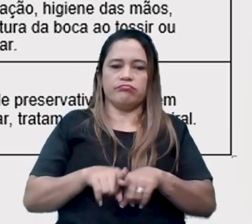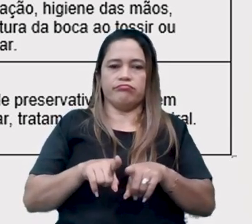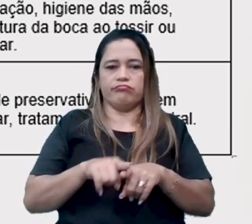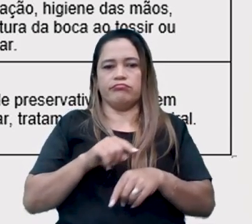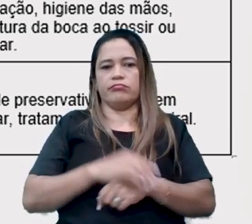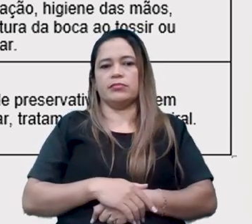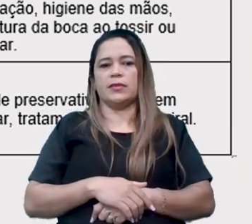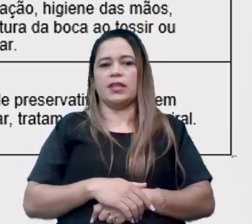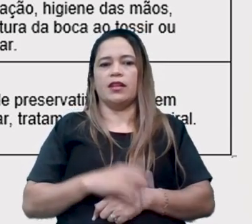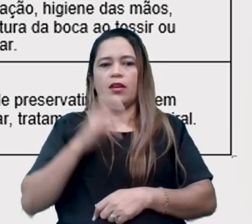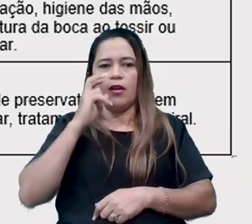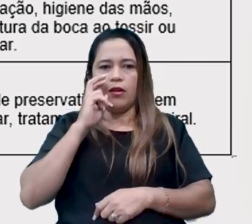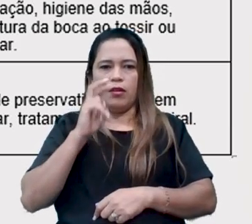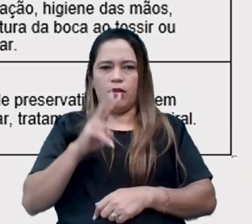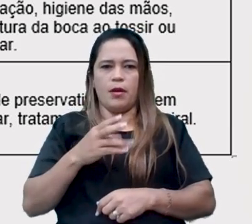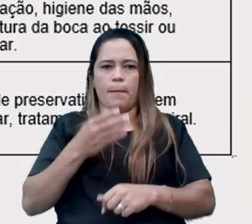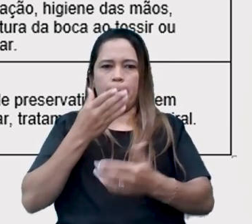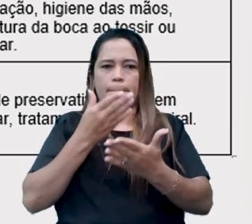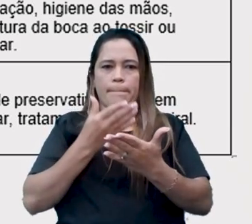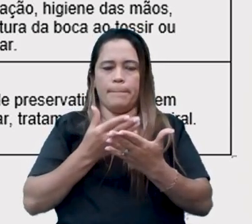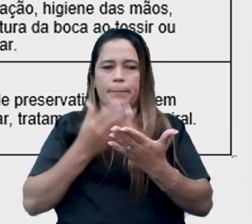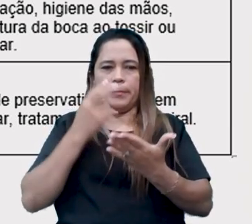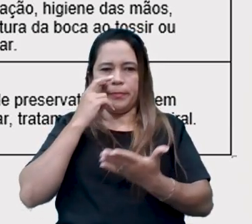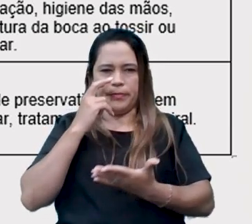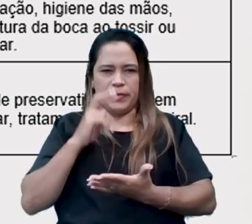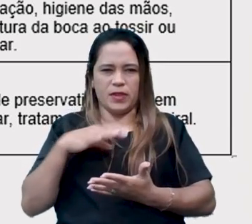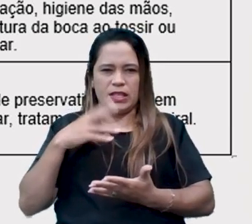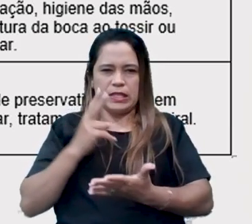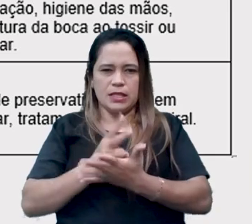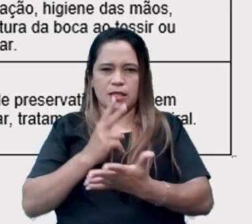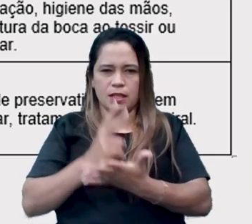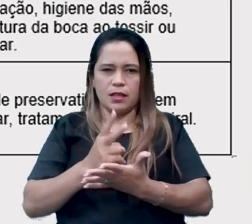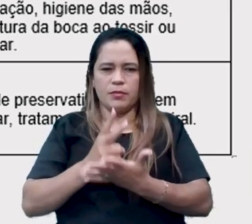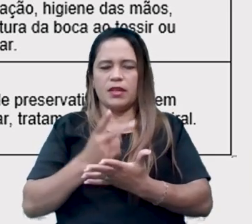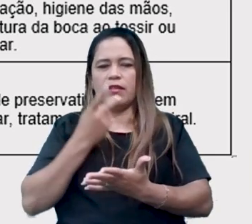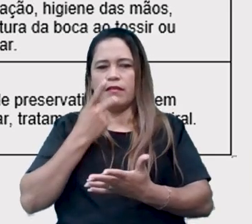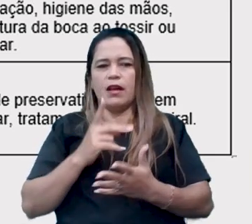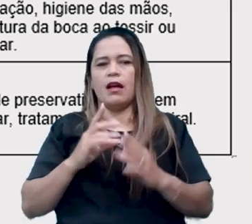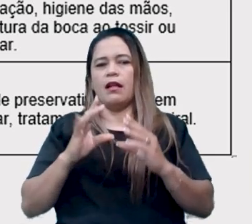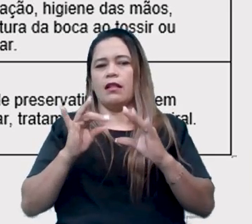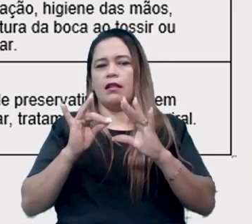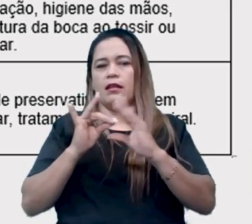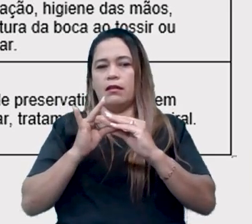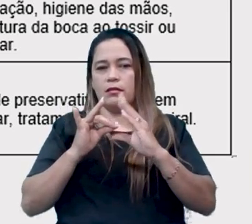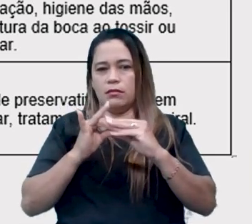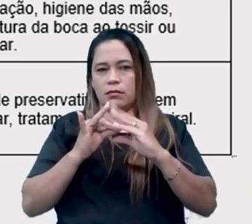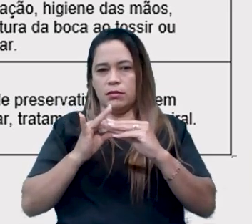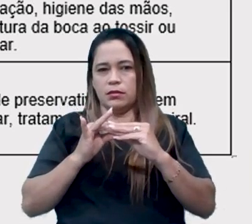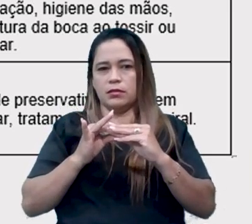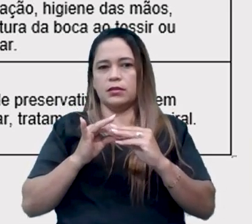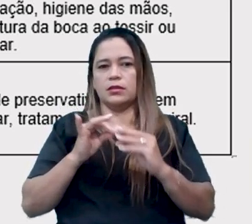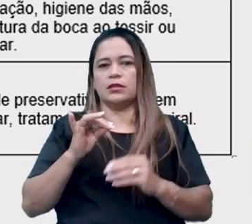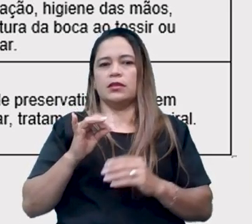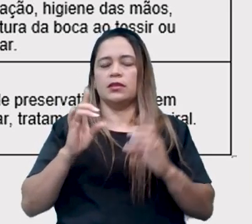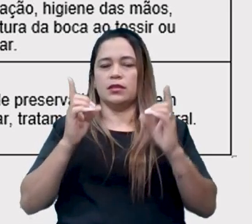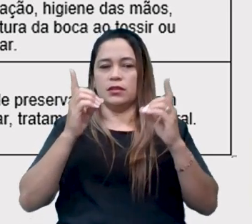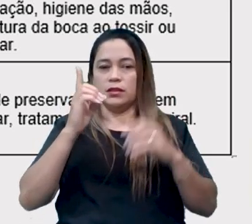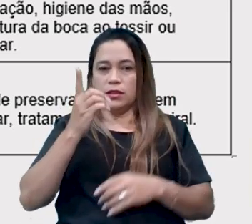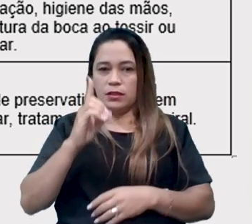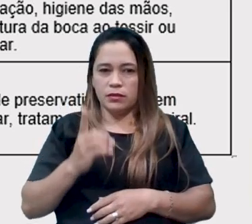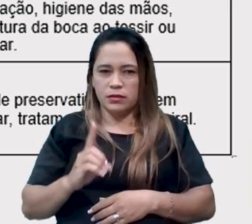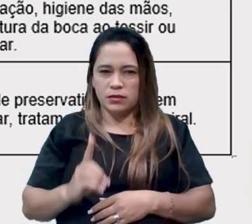aqui é que eu quero que você tenha muita atenção, tá bom? Toda vez que a gente falar em HIV, o que você vai lembrar? Da